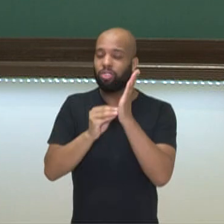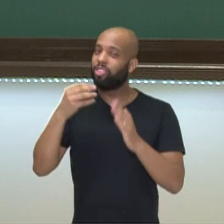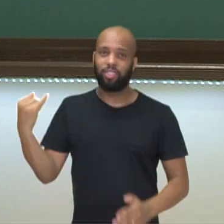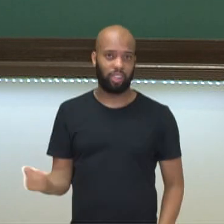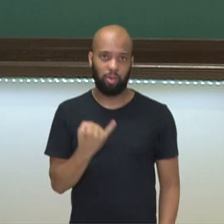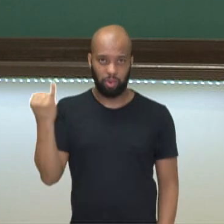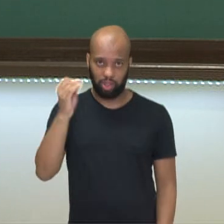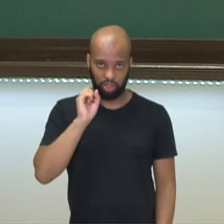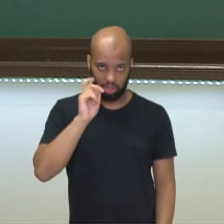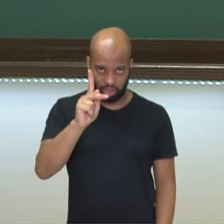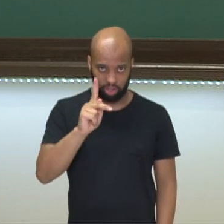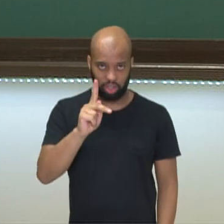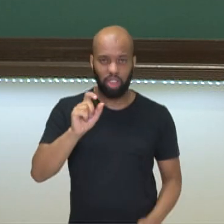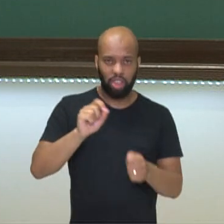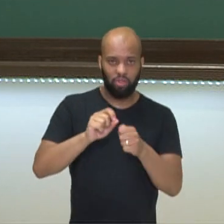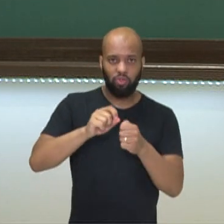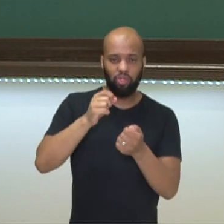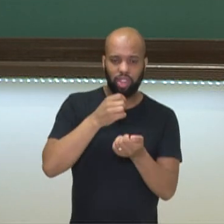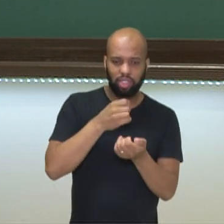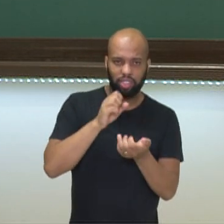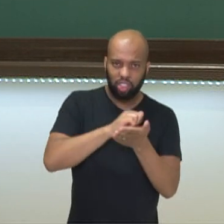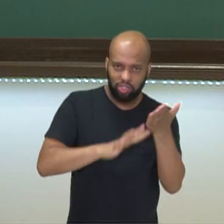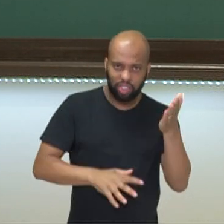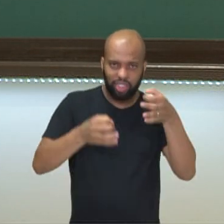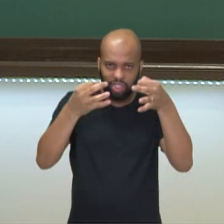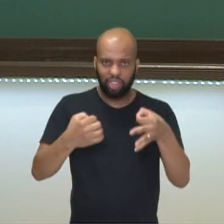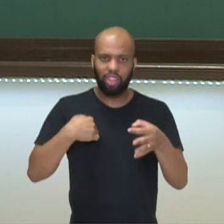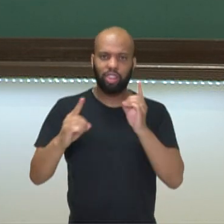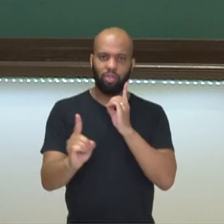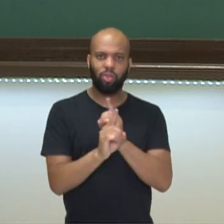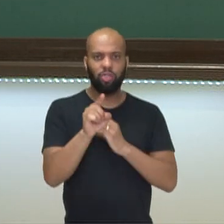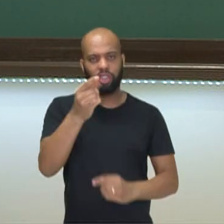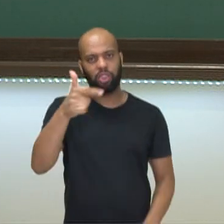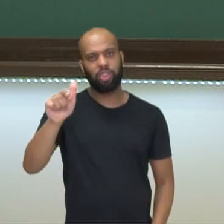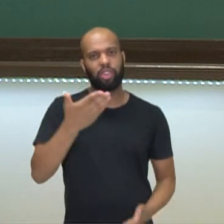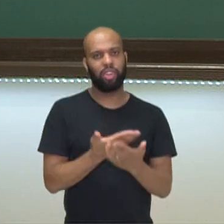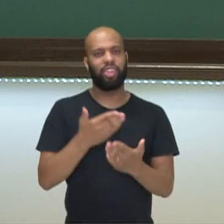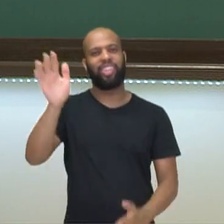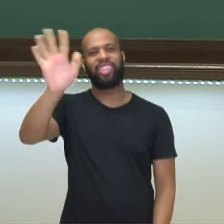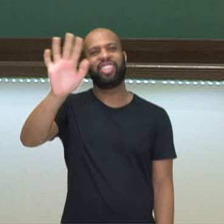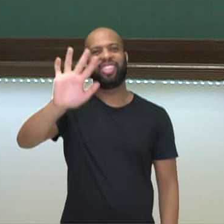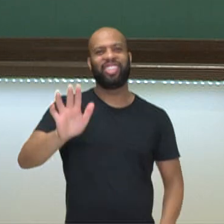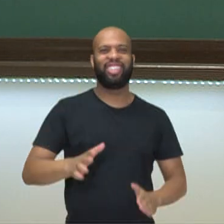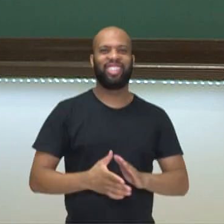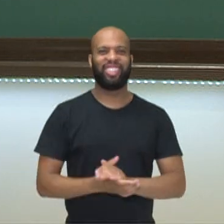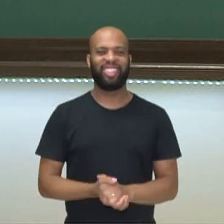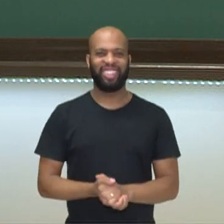importante, tá bom? Faça os exercícios direitinho e a gente se encontra numa próxima aula. Até lá!